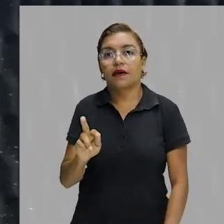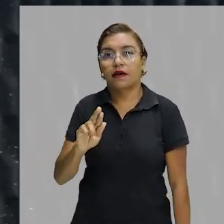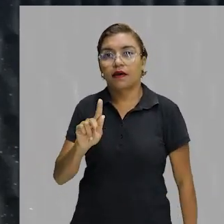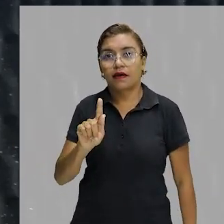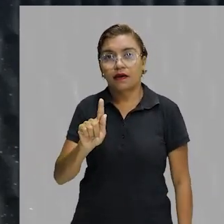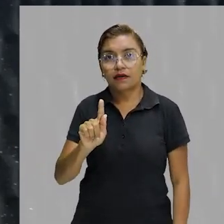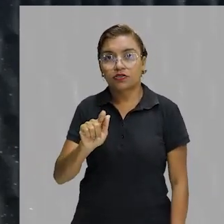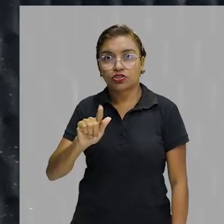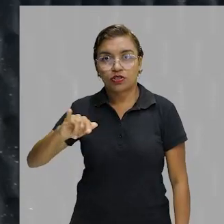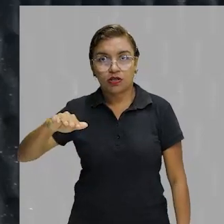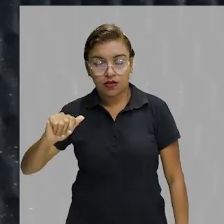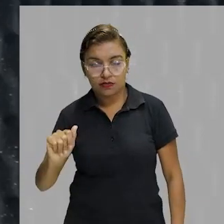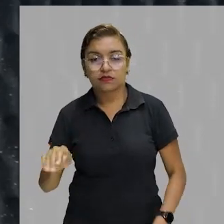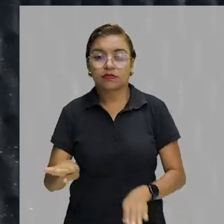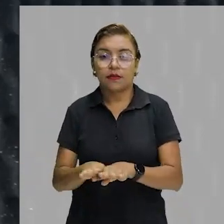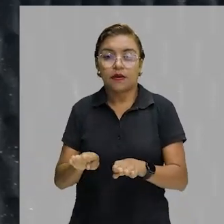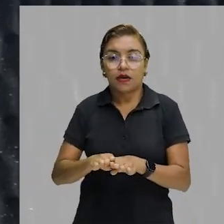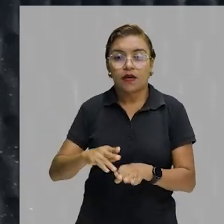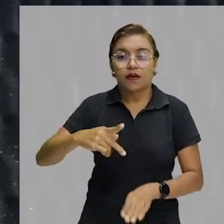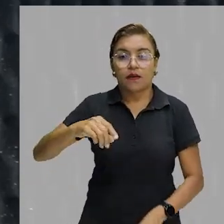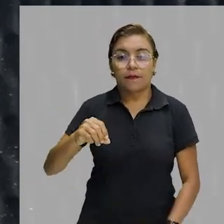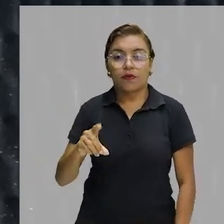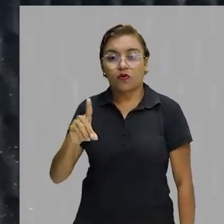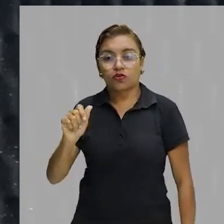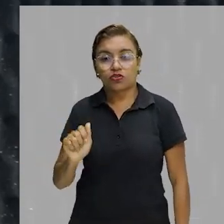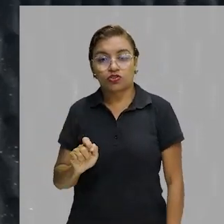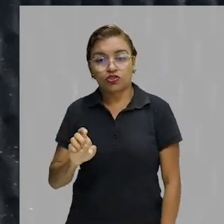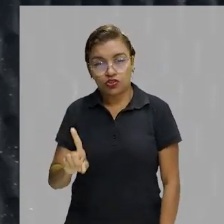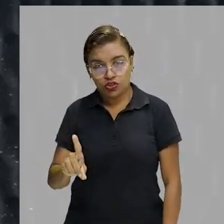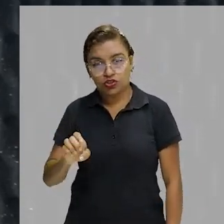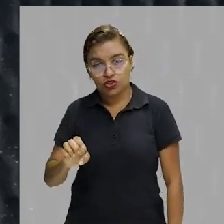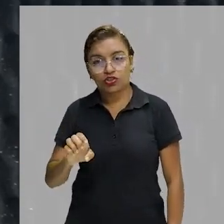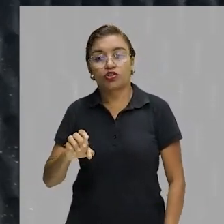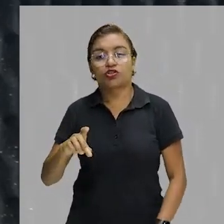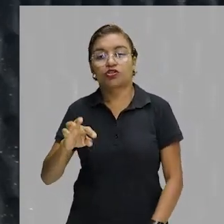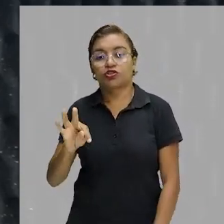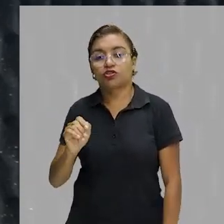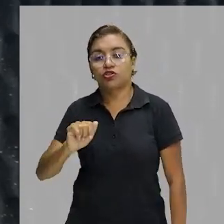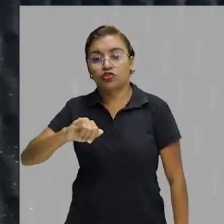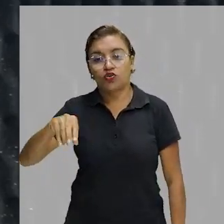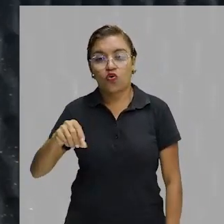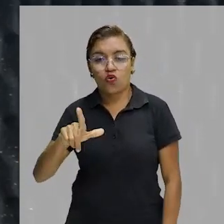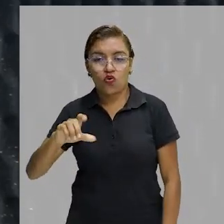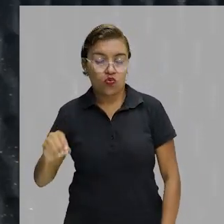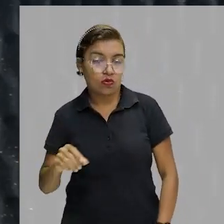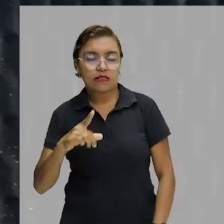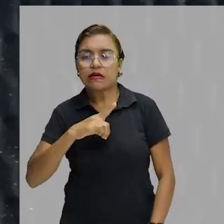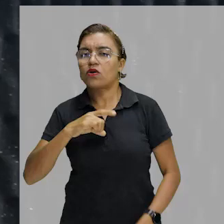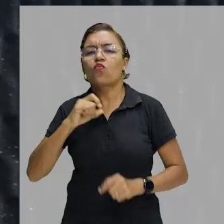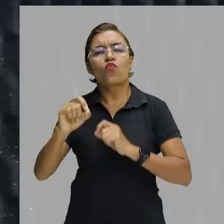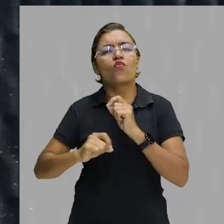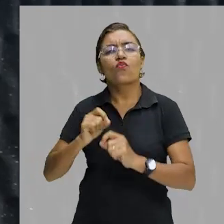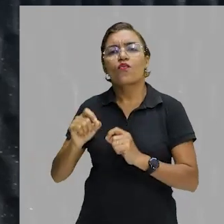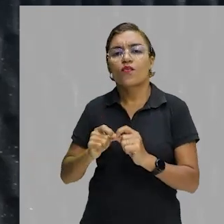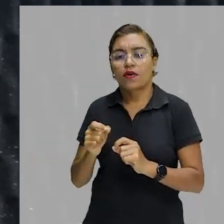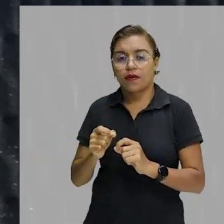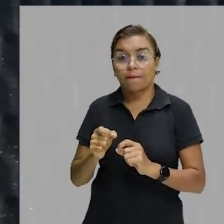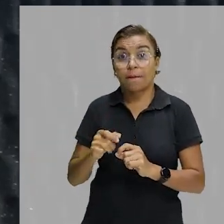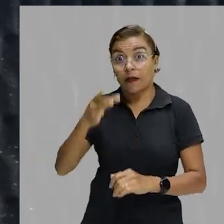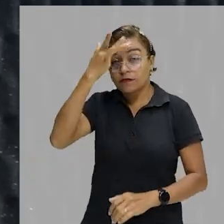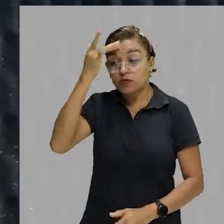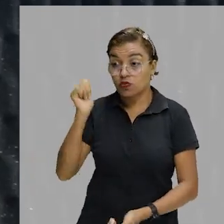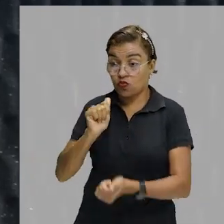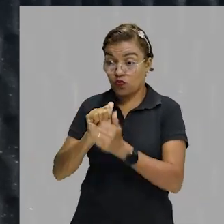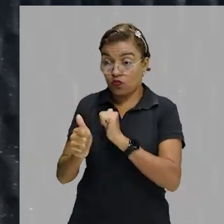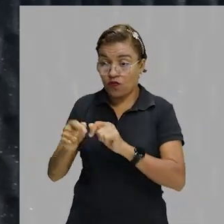tijolo. Tá aqui, ó, é uma quadra que ela é mais lenta, os atletas jogam muito aqui no fundo da quadra.